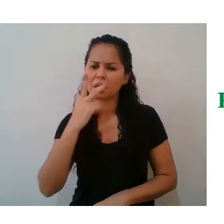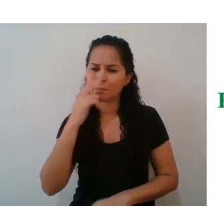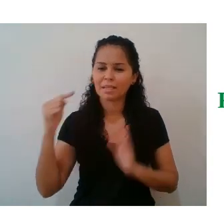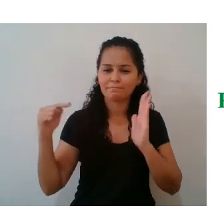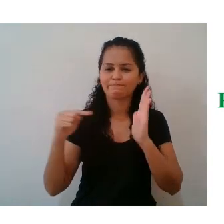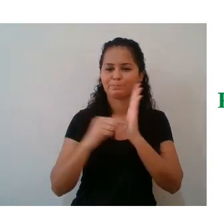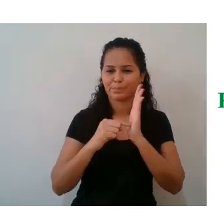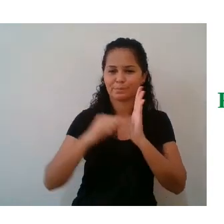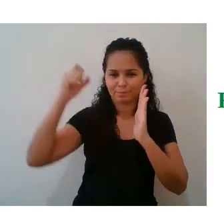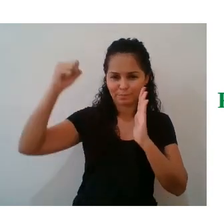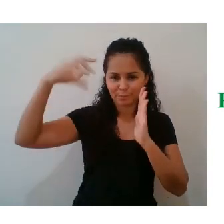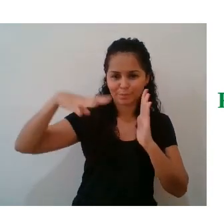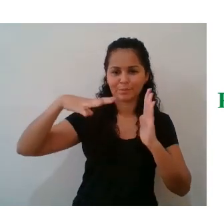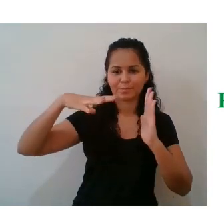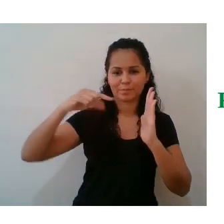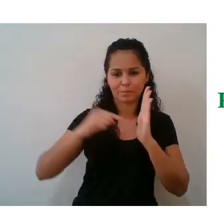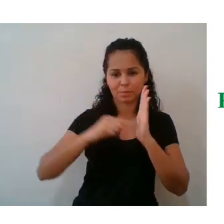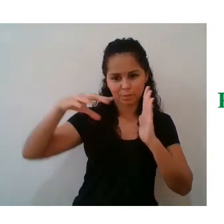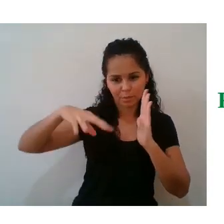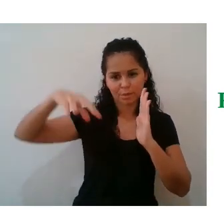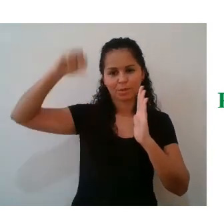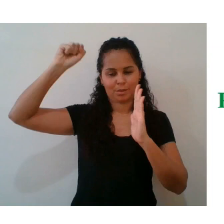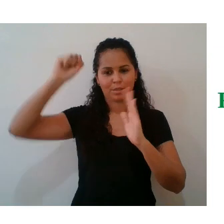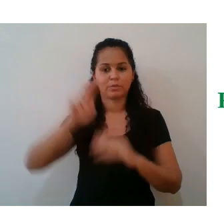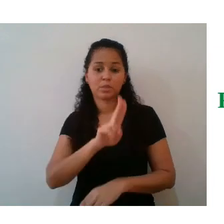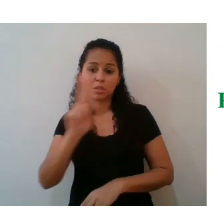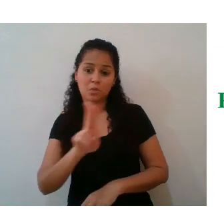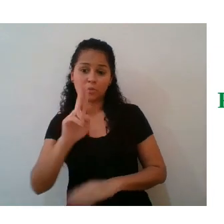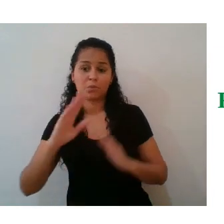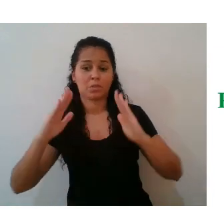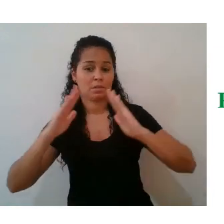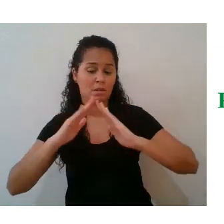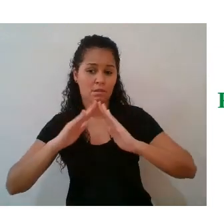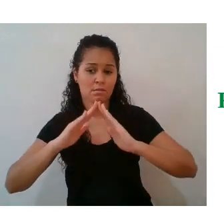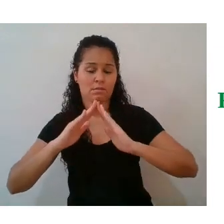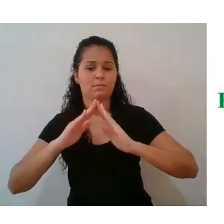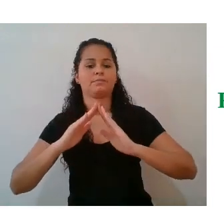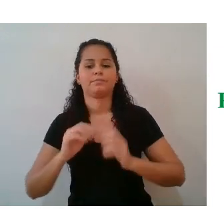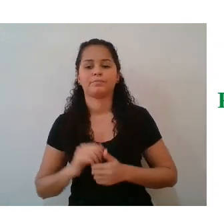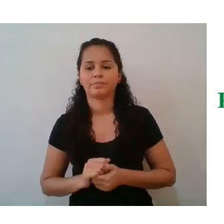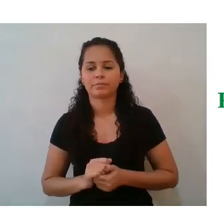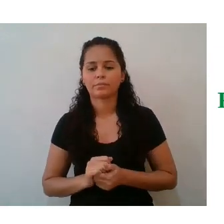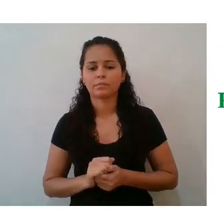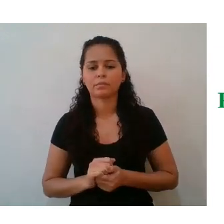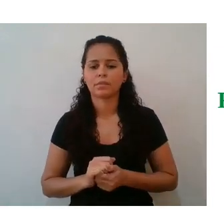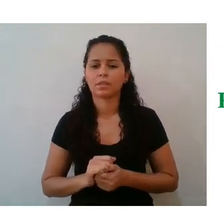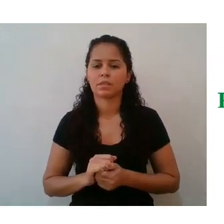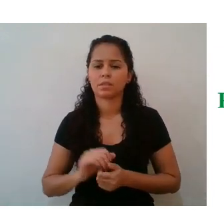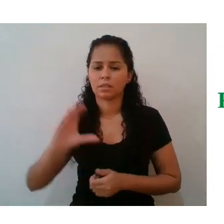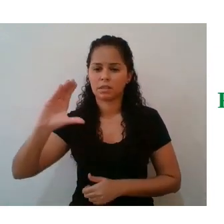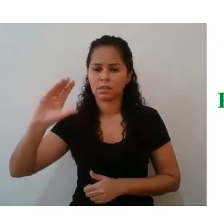similar ao interruptor. Então, aqui, se você pensar no interruptor que você liga e apaga a luz da sua casa, quando a